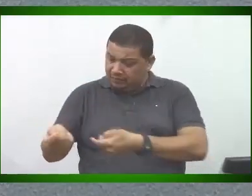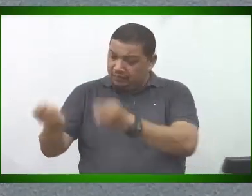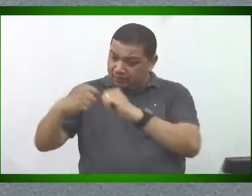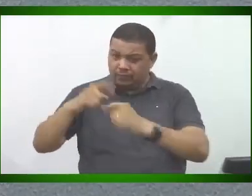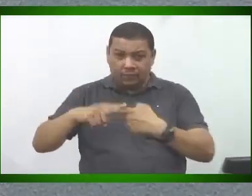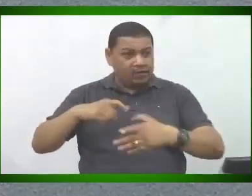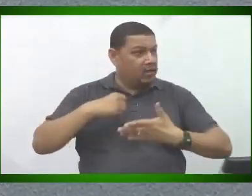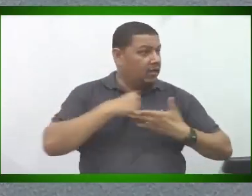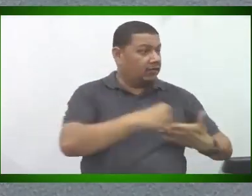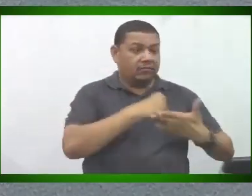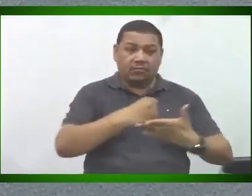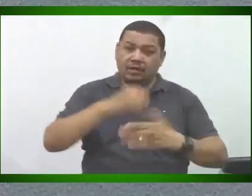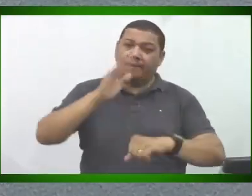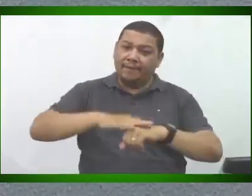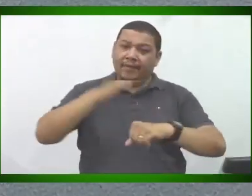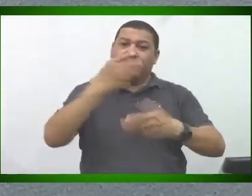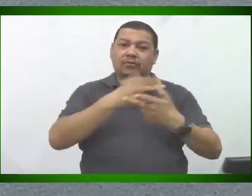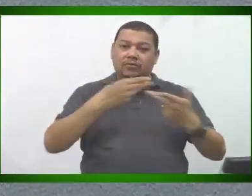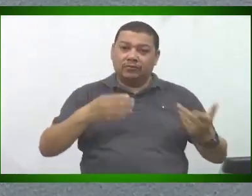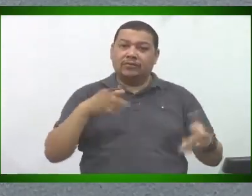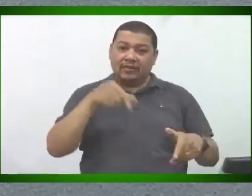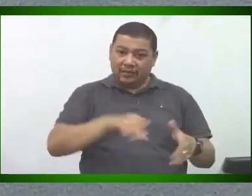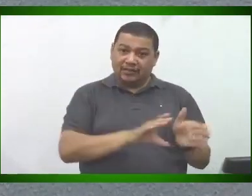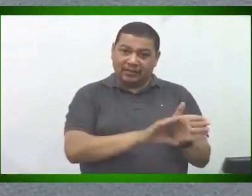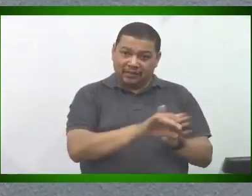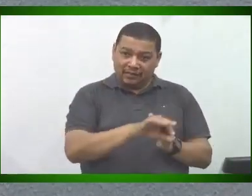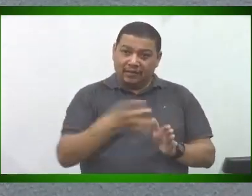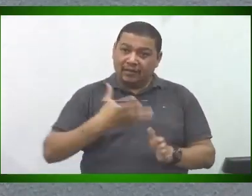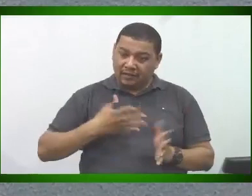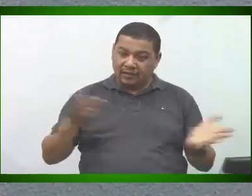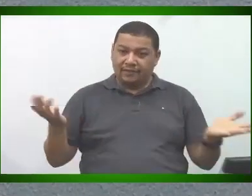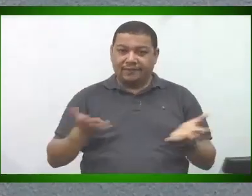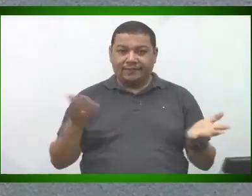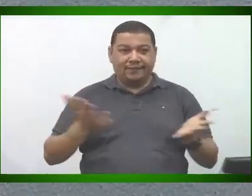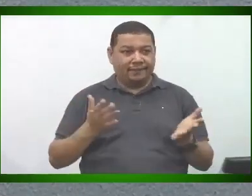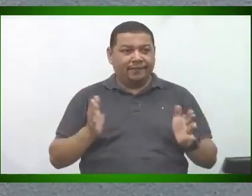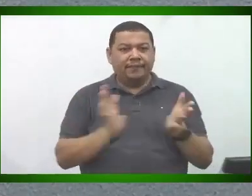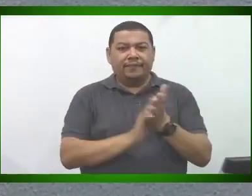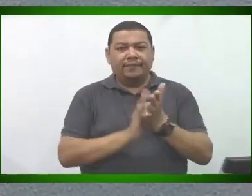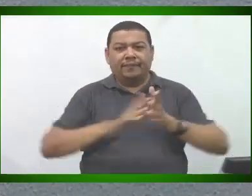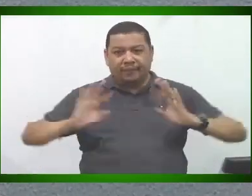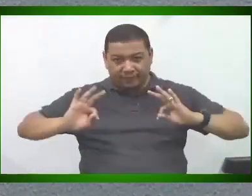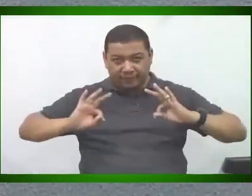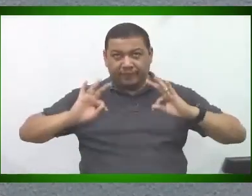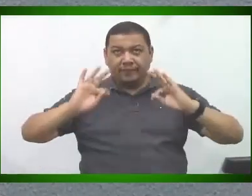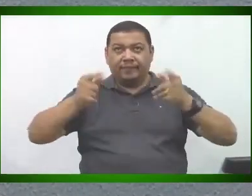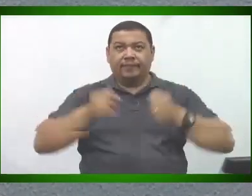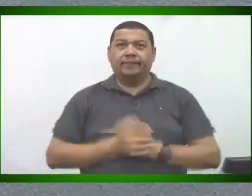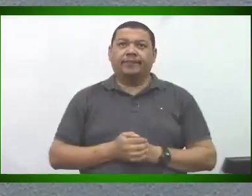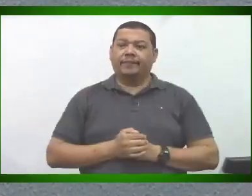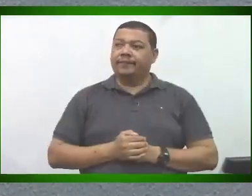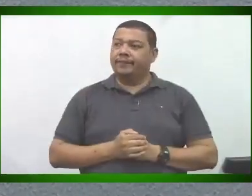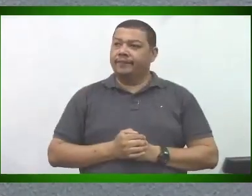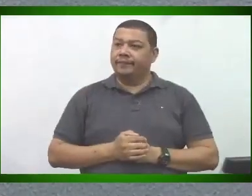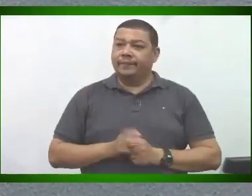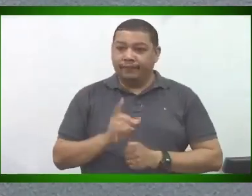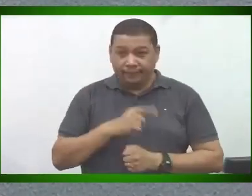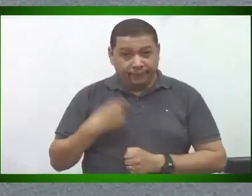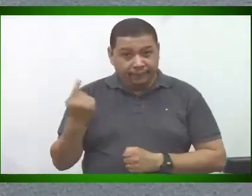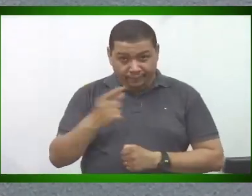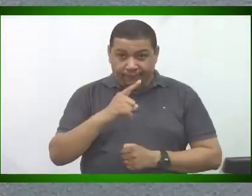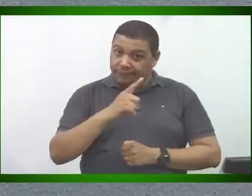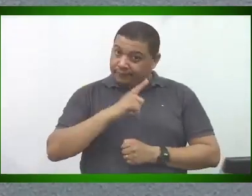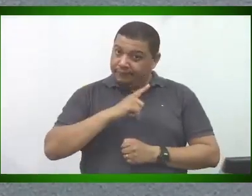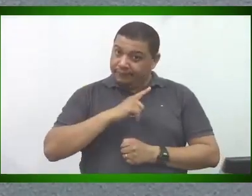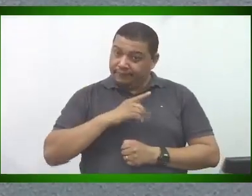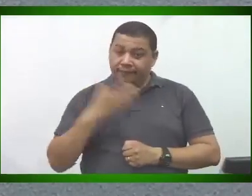mais ainda o nosso município. Então, quero aqui parabenizar todos os envolvidos. E também nós estivemos